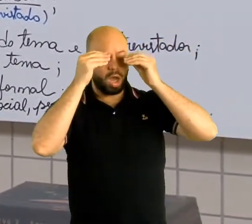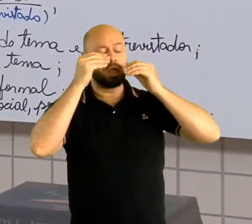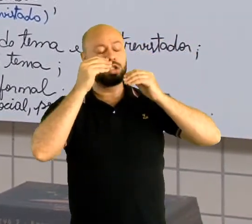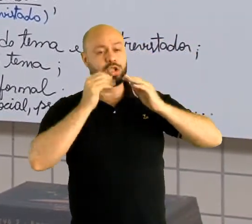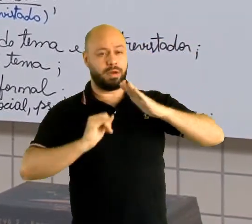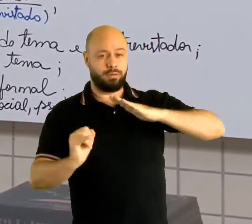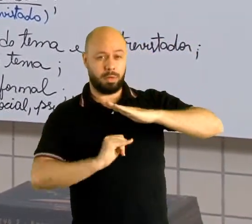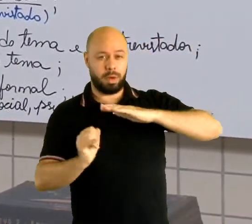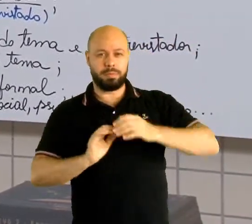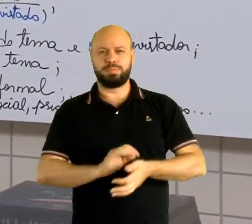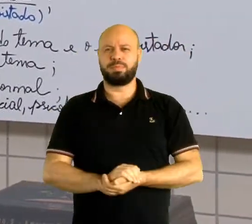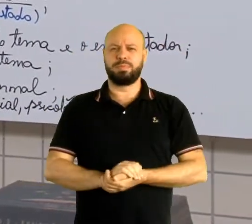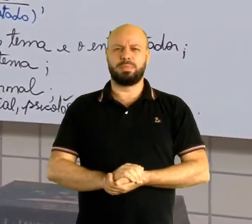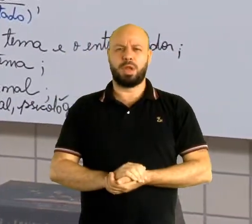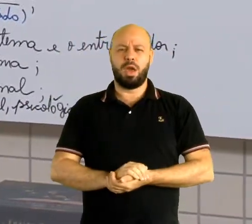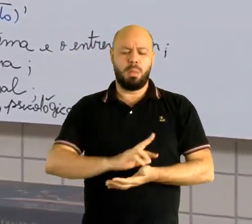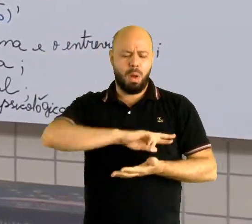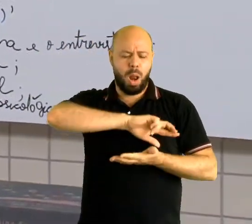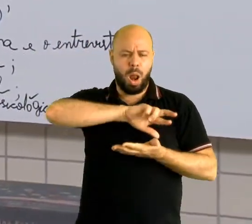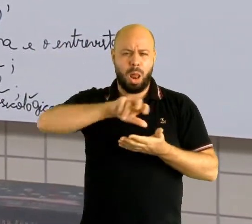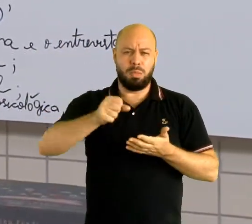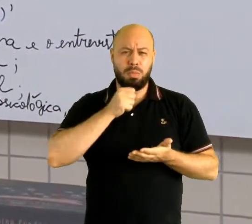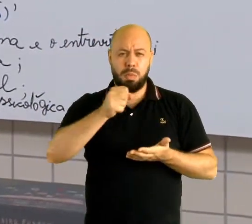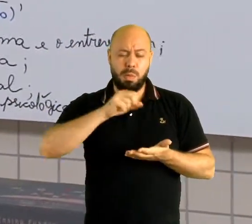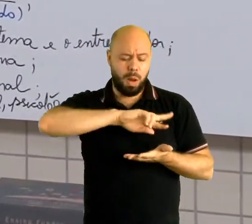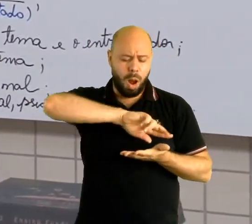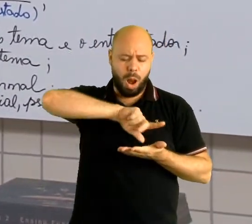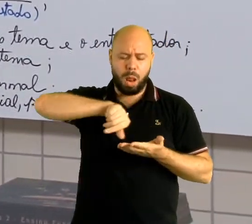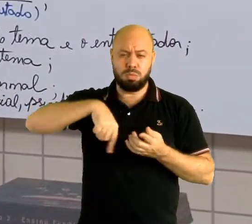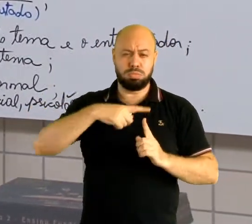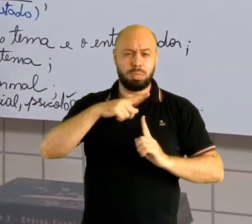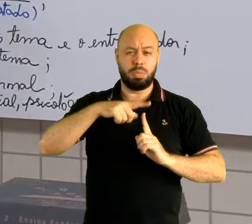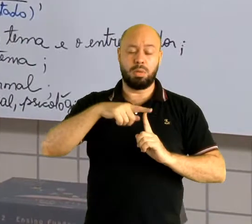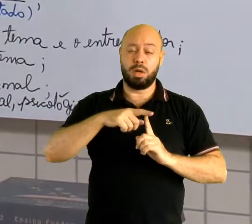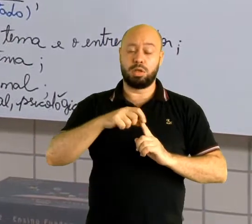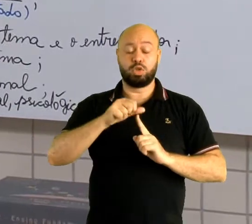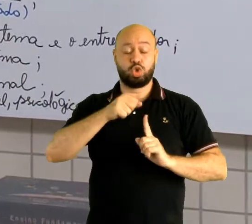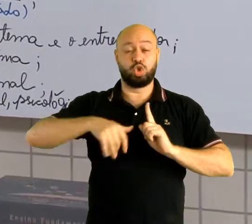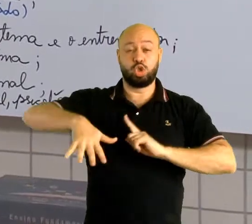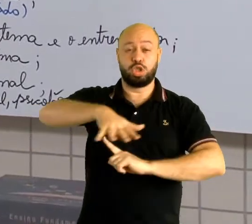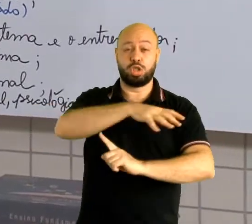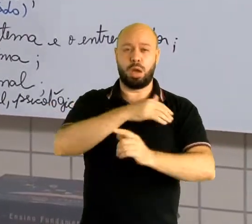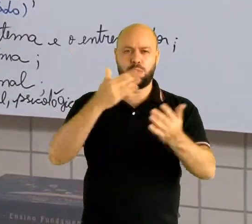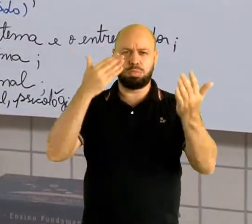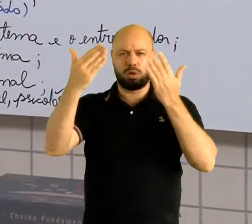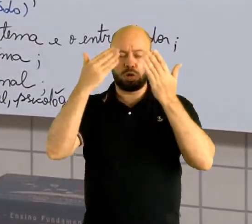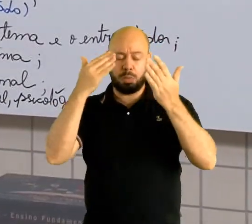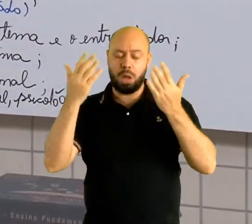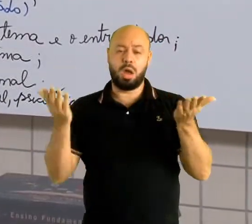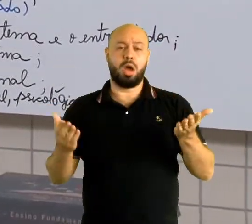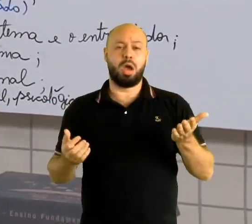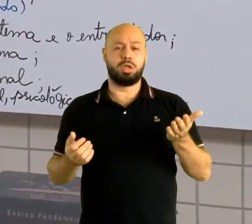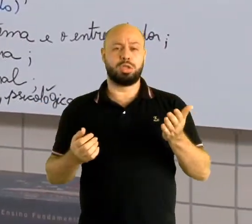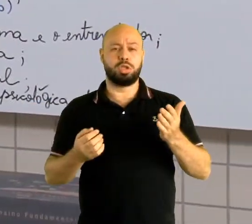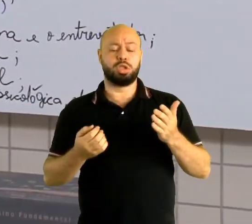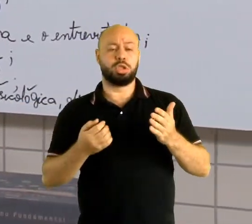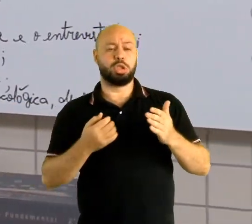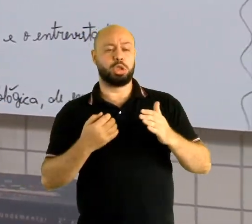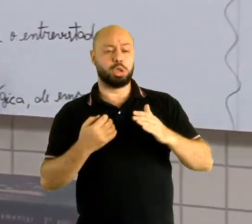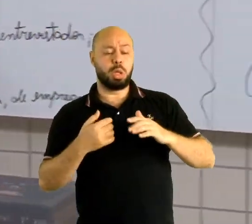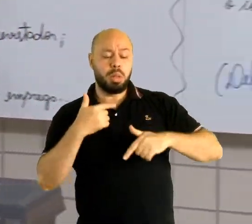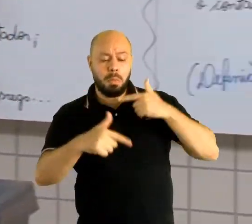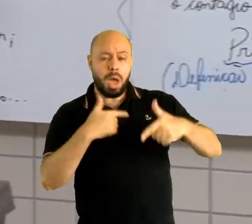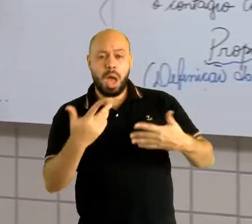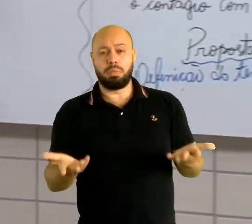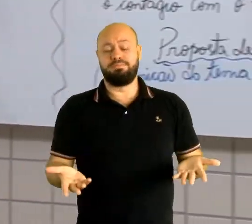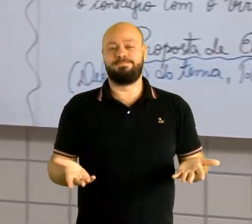Há diversos tipos de entrevista, social, psicológica, de emprego. A entrevista